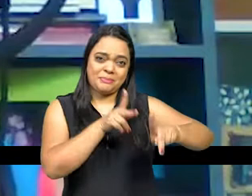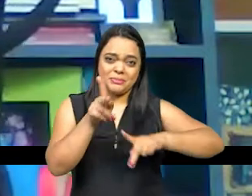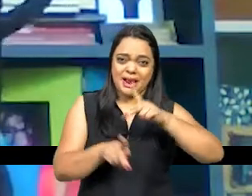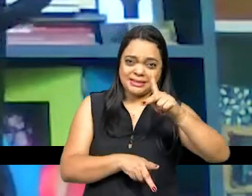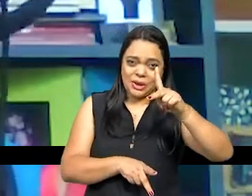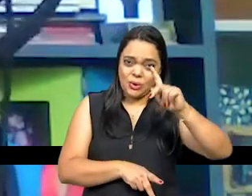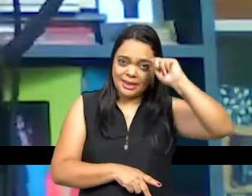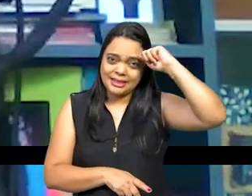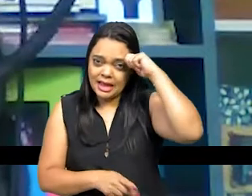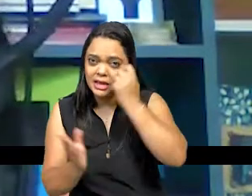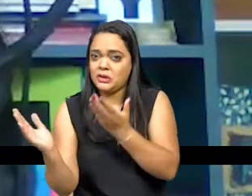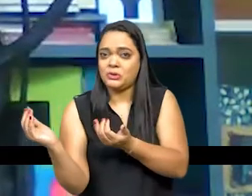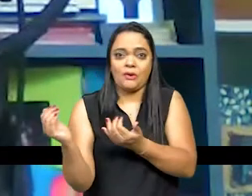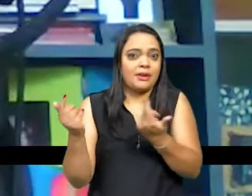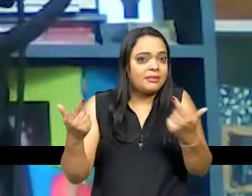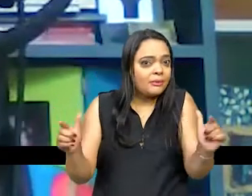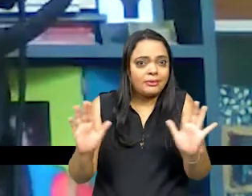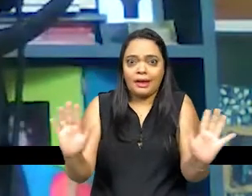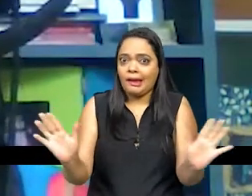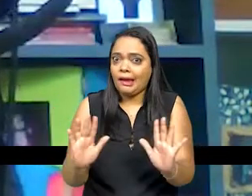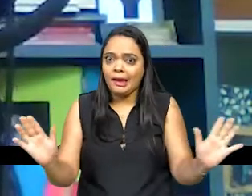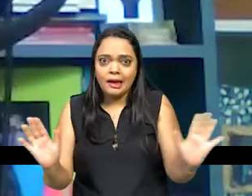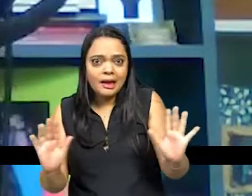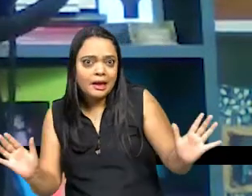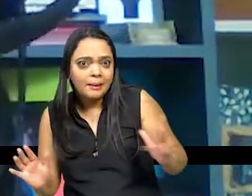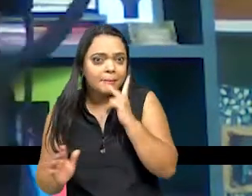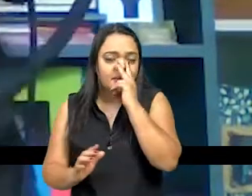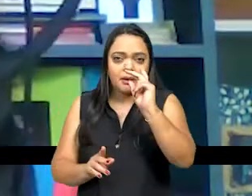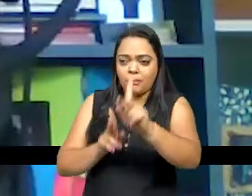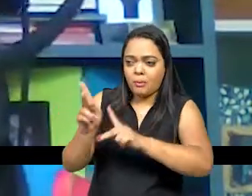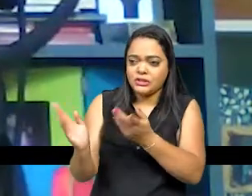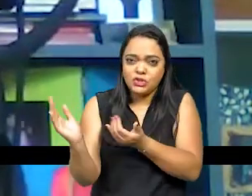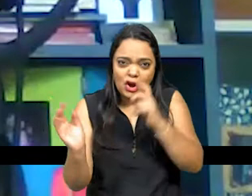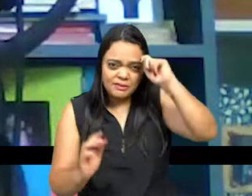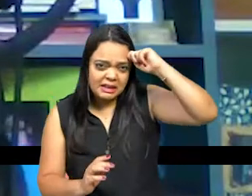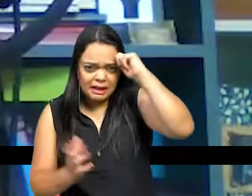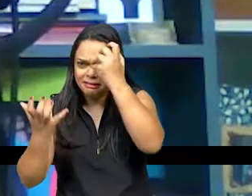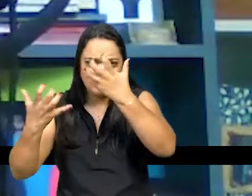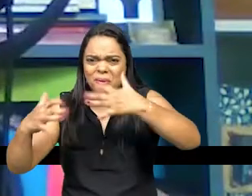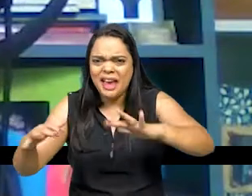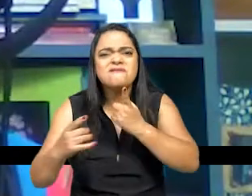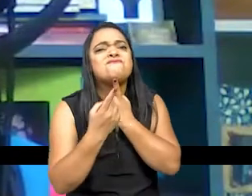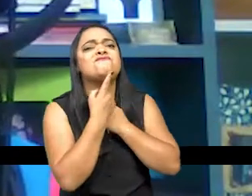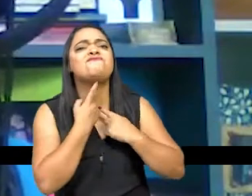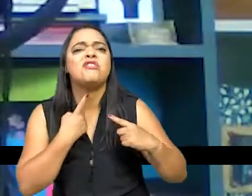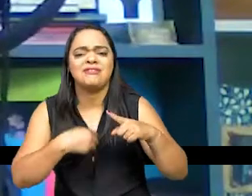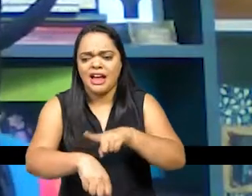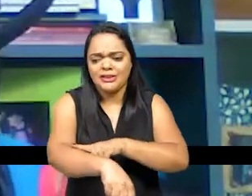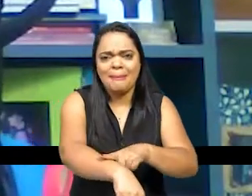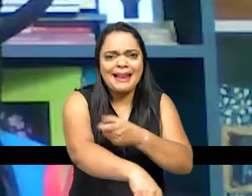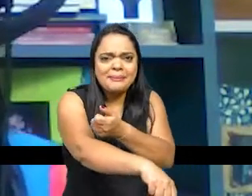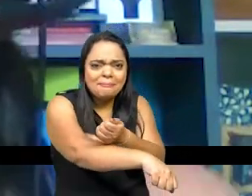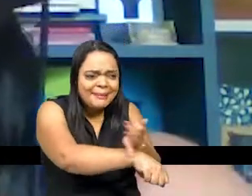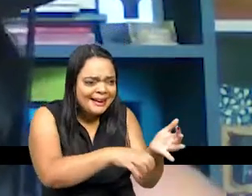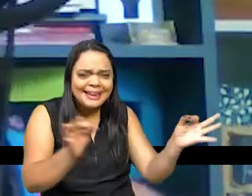jovem, ela não está acontecendo. Na verdade, ela não está mais sendo desejada, né? Esse desejo, eu penso, se a gente pensar